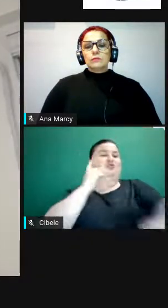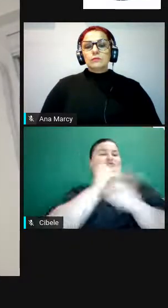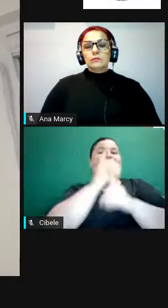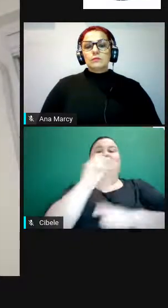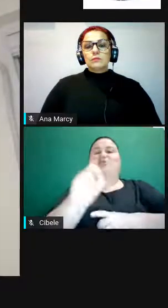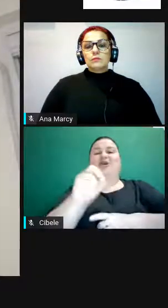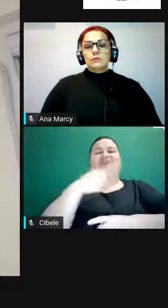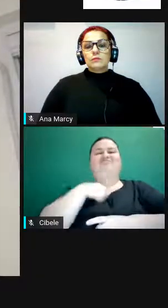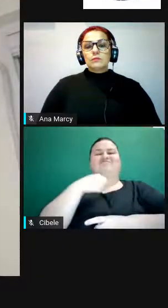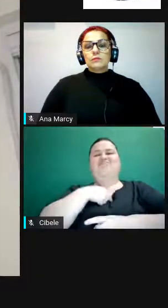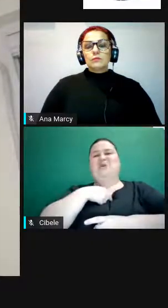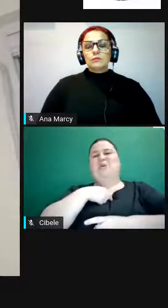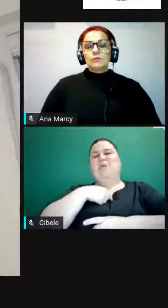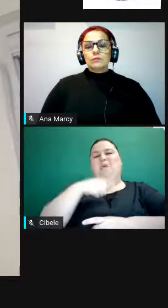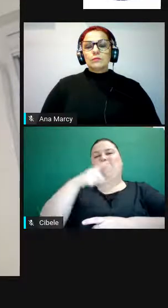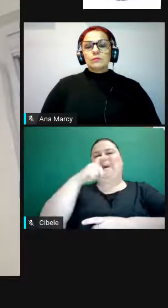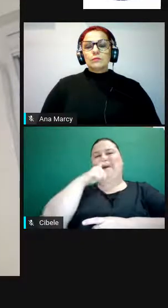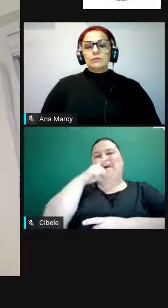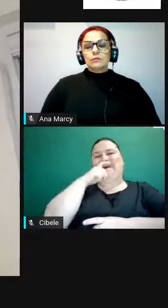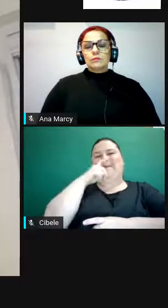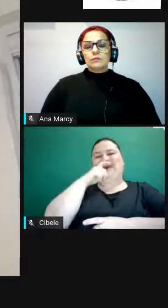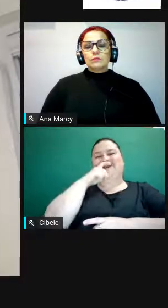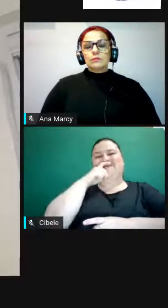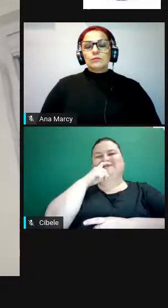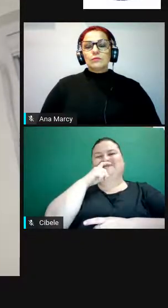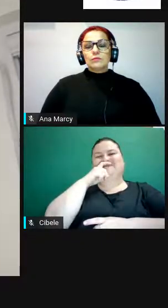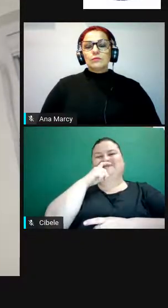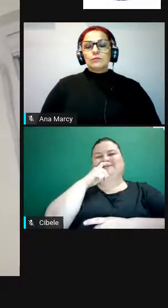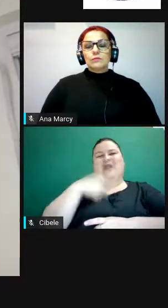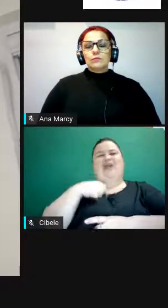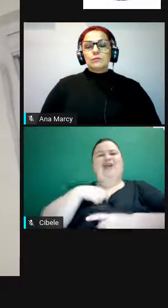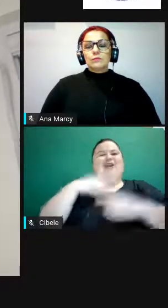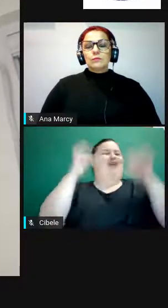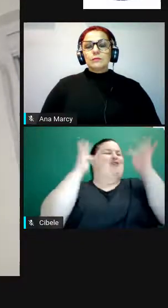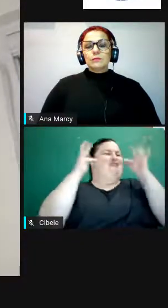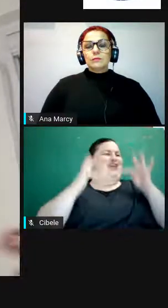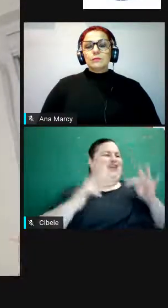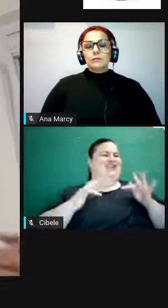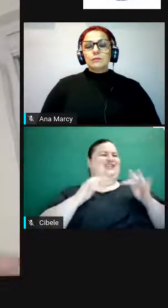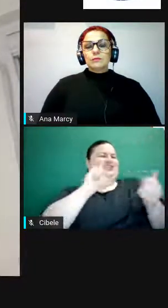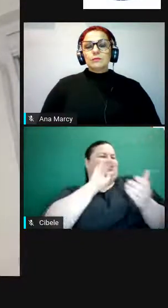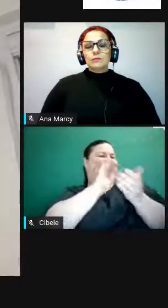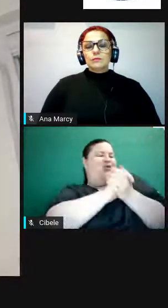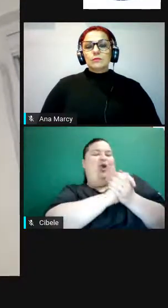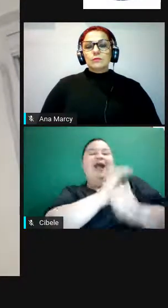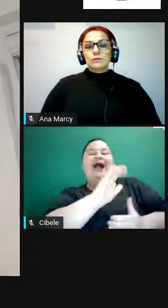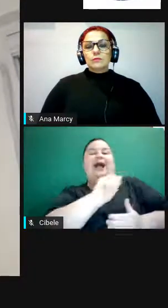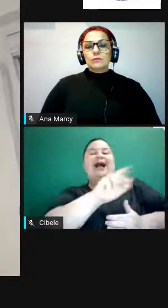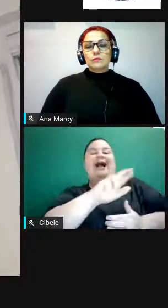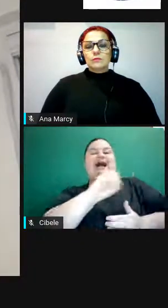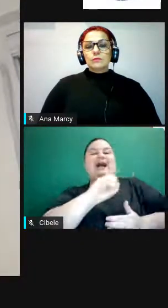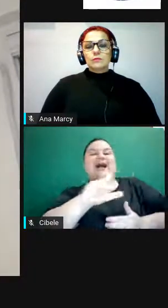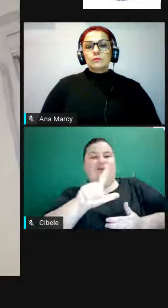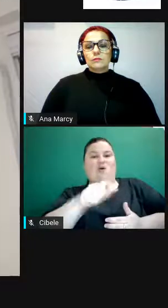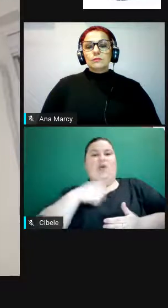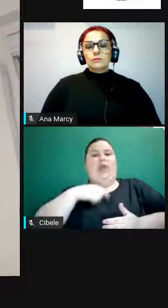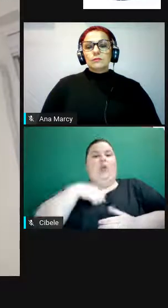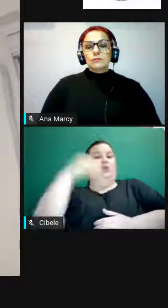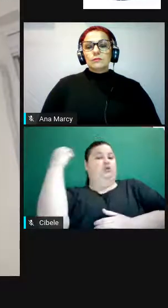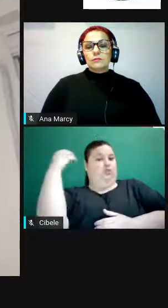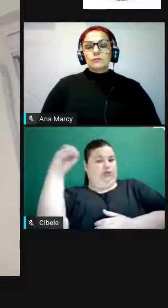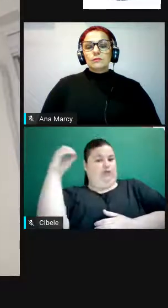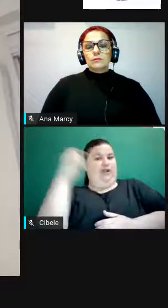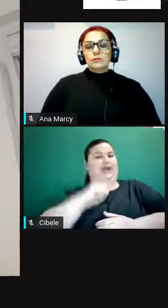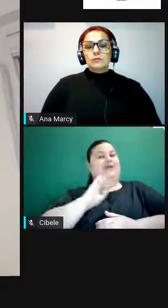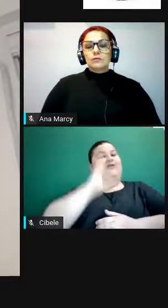eu fiquei muito feliz é obviamente eu tava com a Carol que a minha esposa hoje né gente foi para falar essa junta só daqui de Porto Alegre né